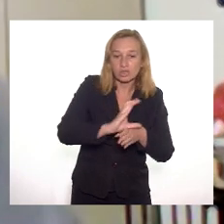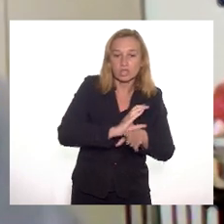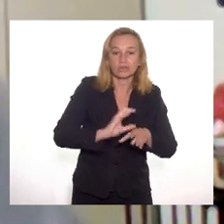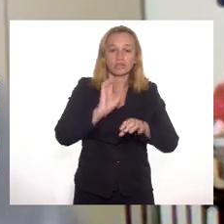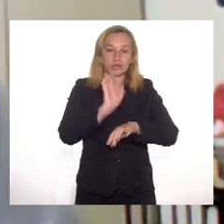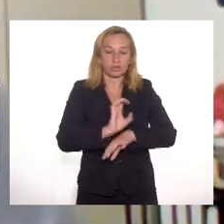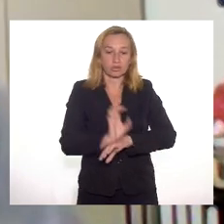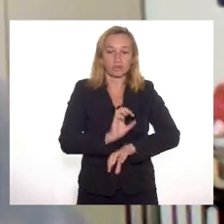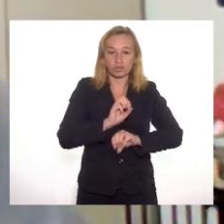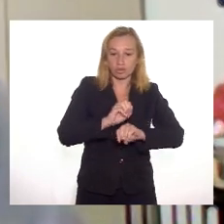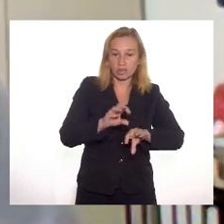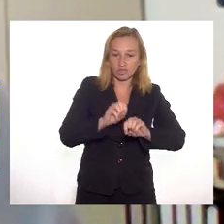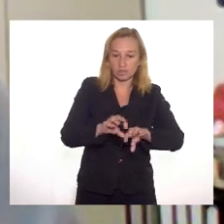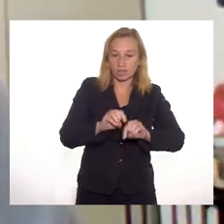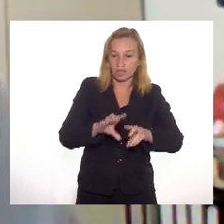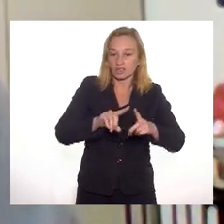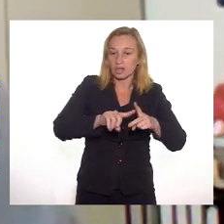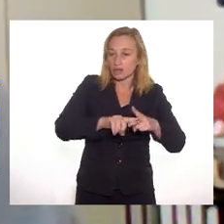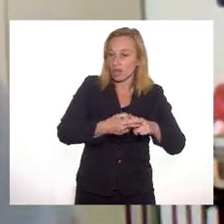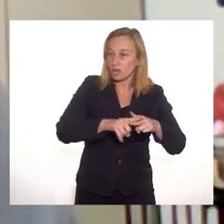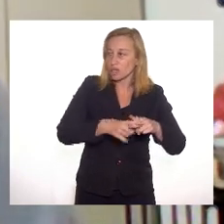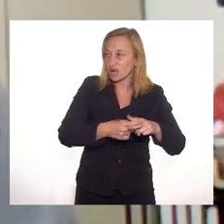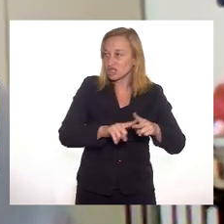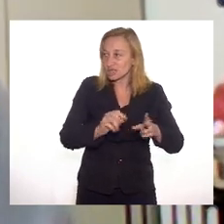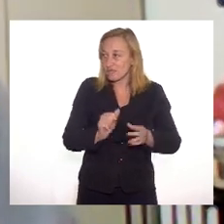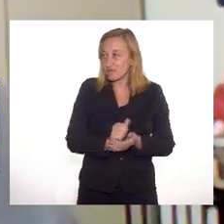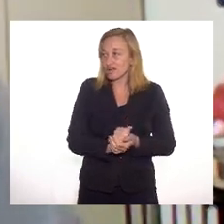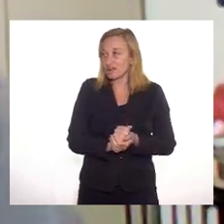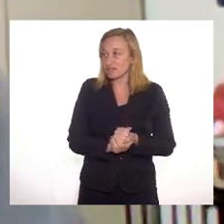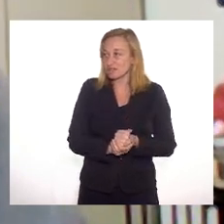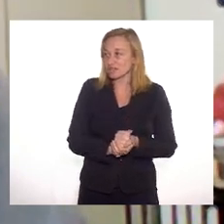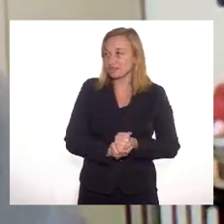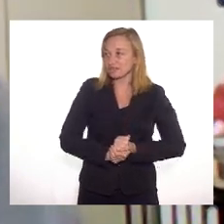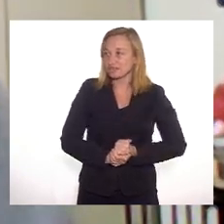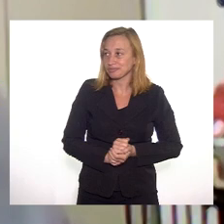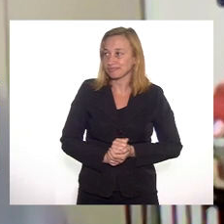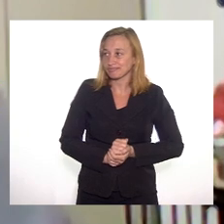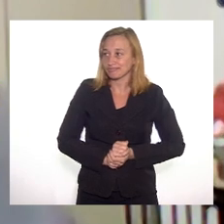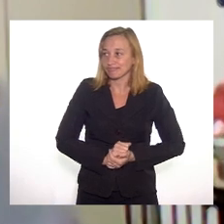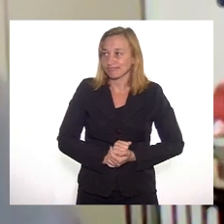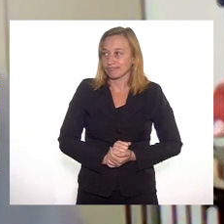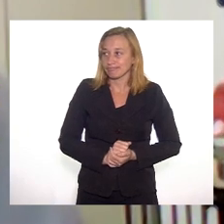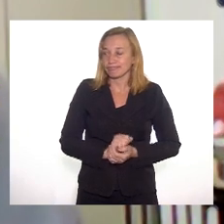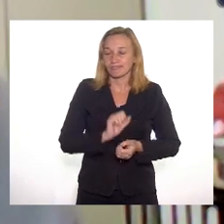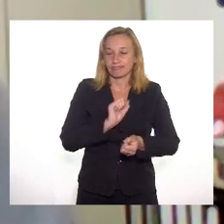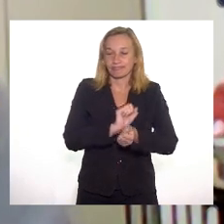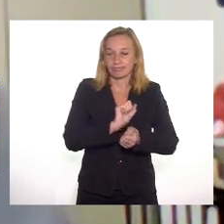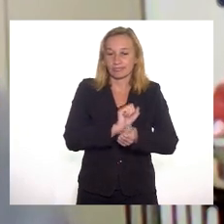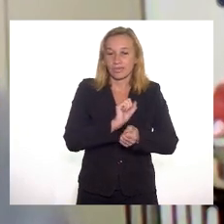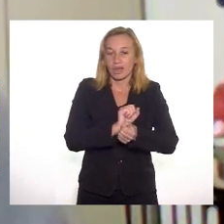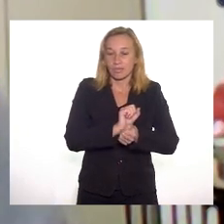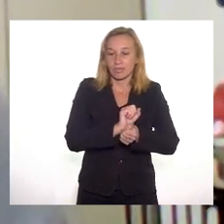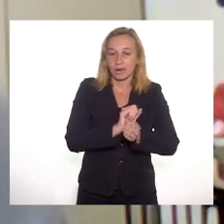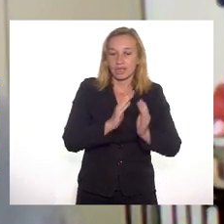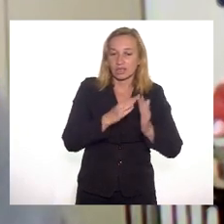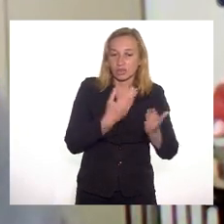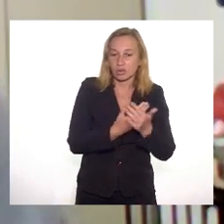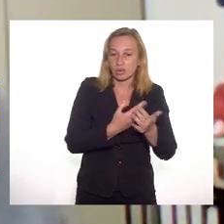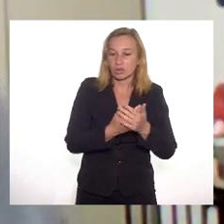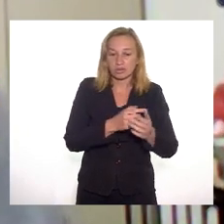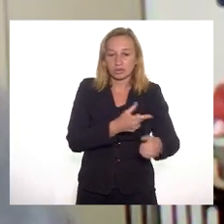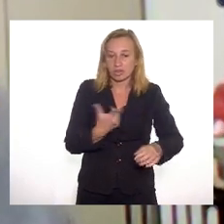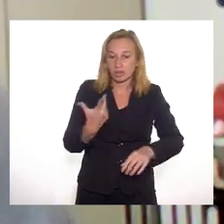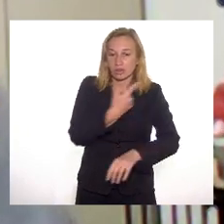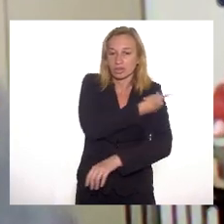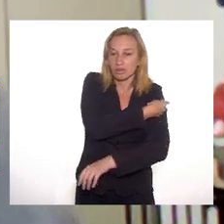Educação, fazer os ajustes necessários para que a gente associe o recesso escolar ao processo de imunização dos